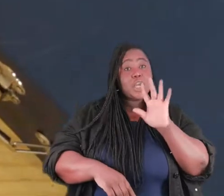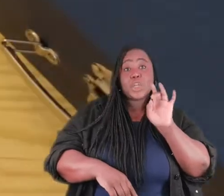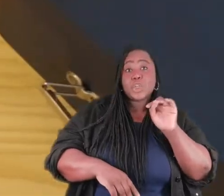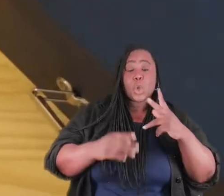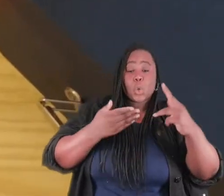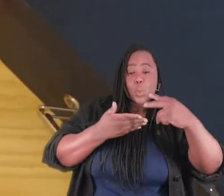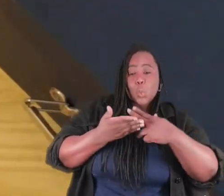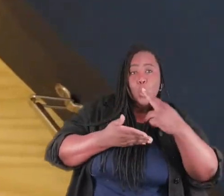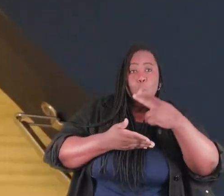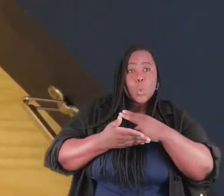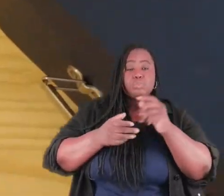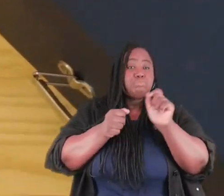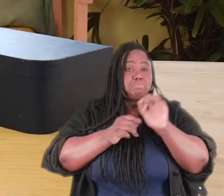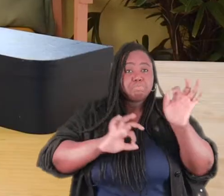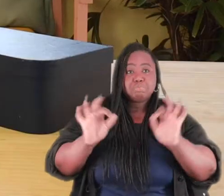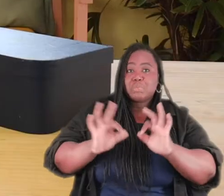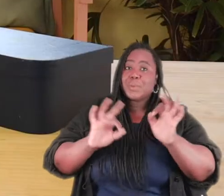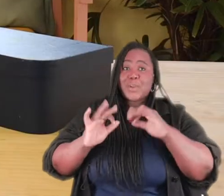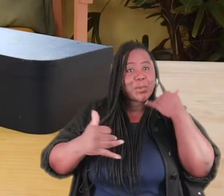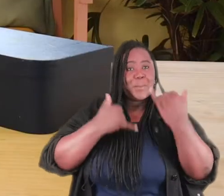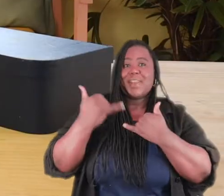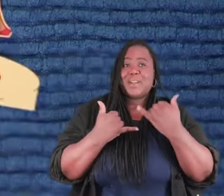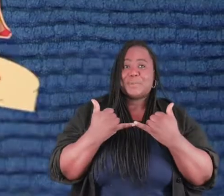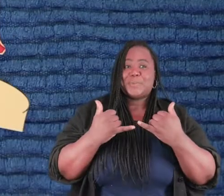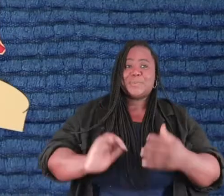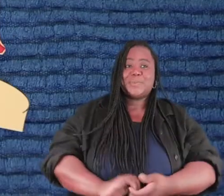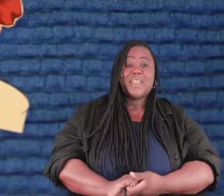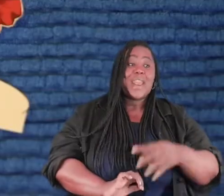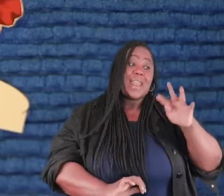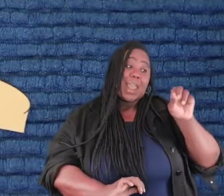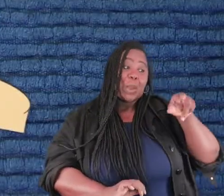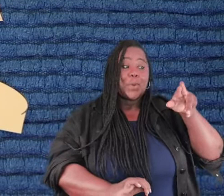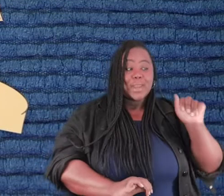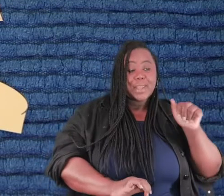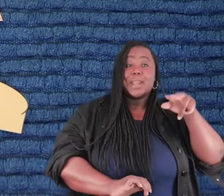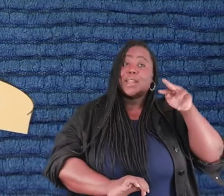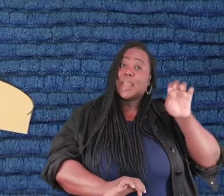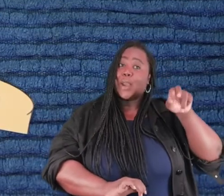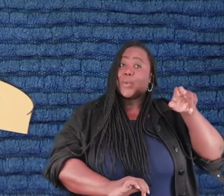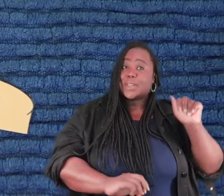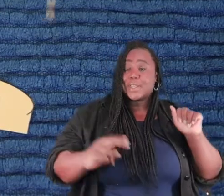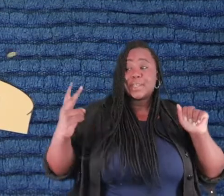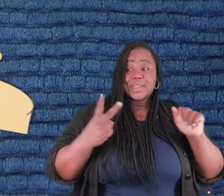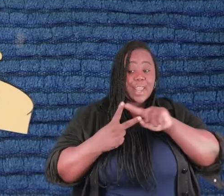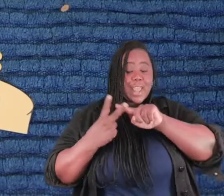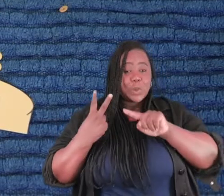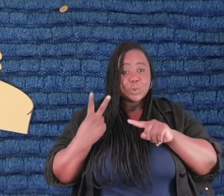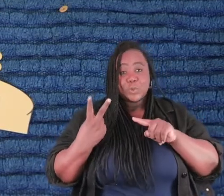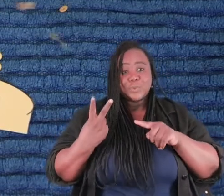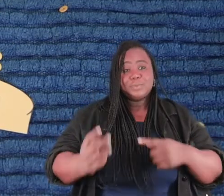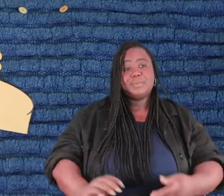Só recortar, montar e brincar. Theo e Nina, Theo e Nina, Theo e